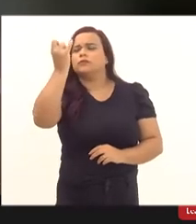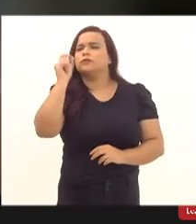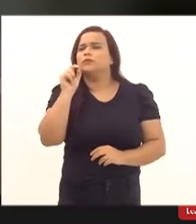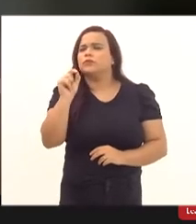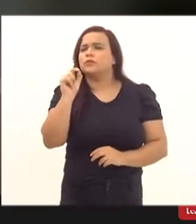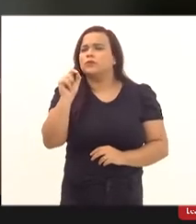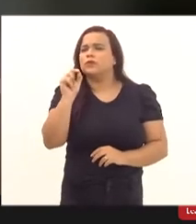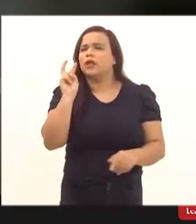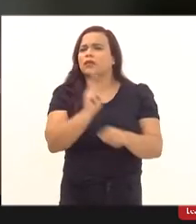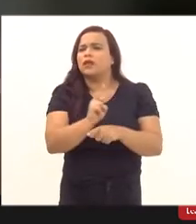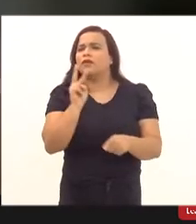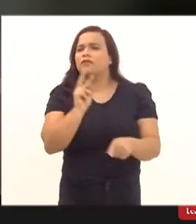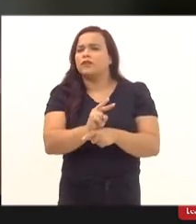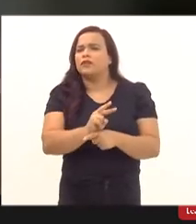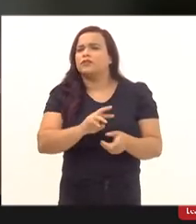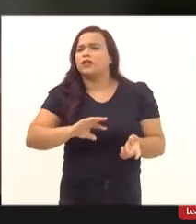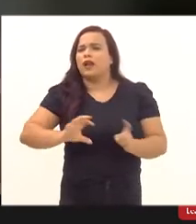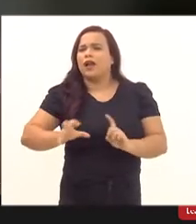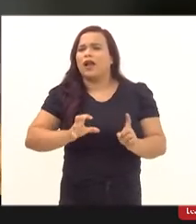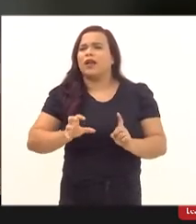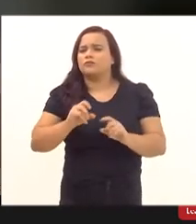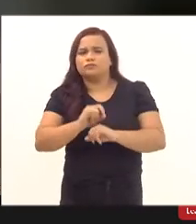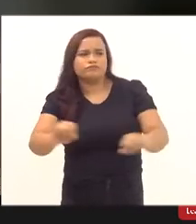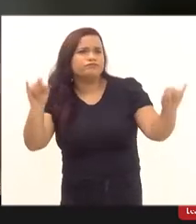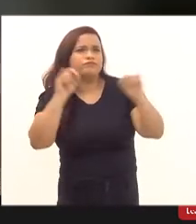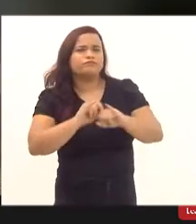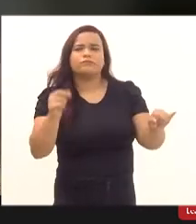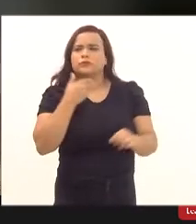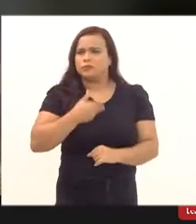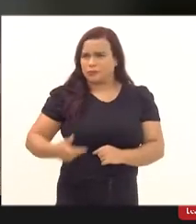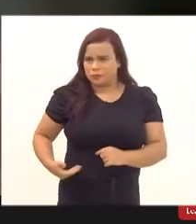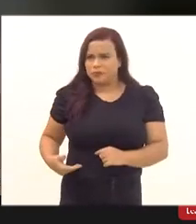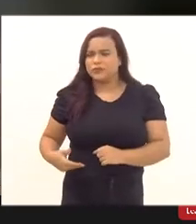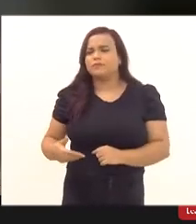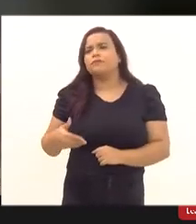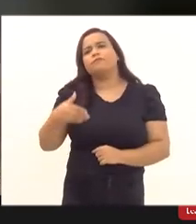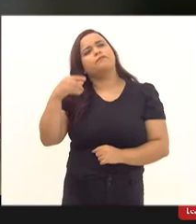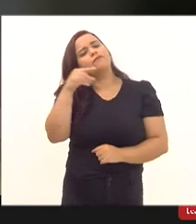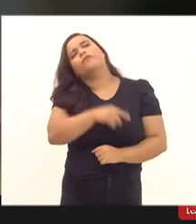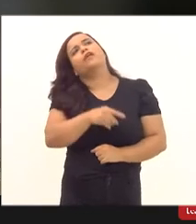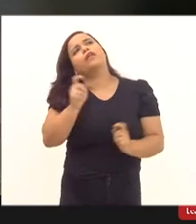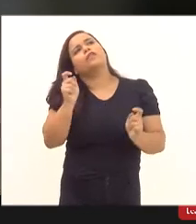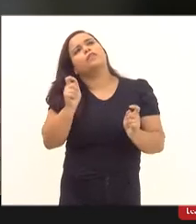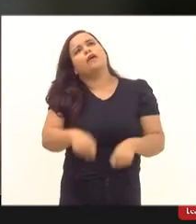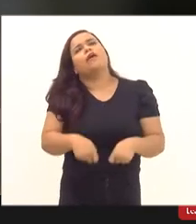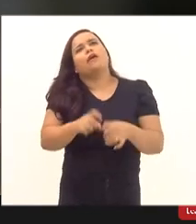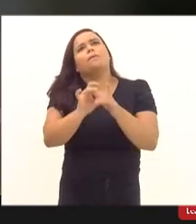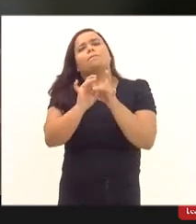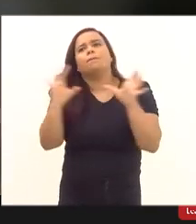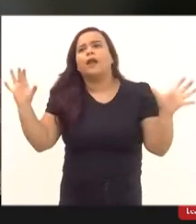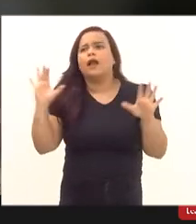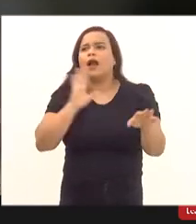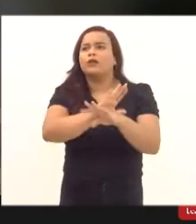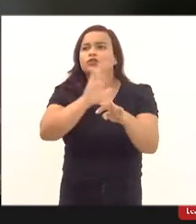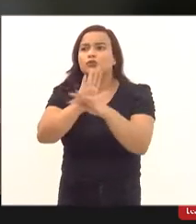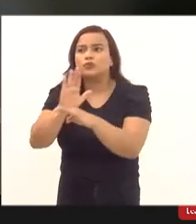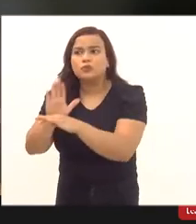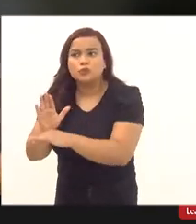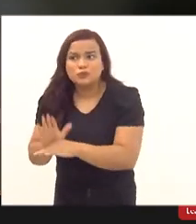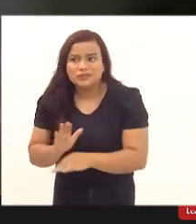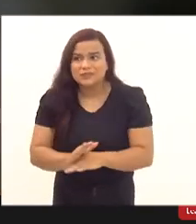a divisão publica essa rádio que nos permitiu ajudaram o grau